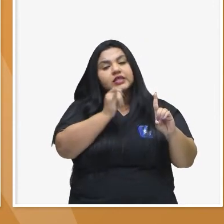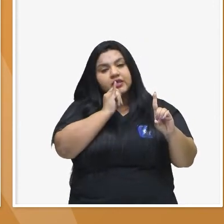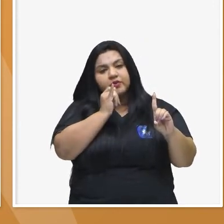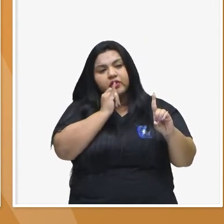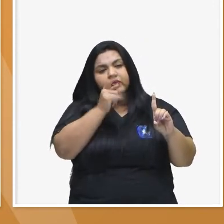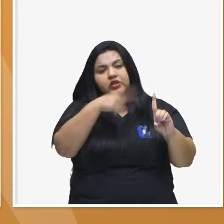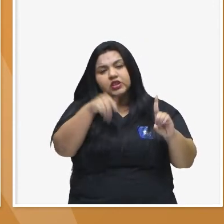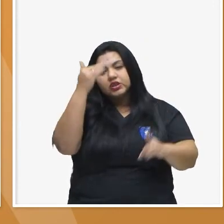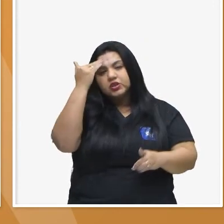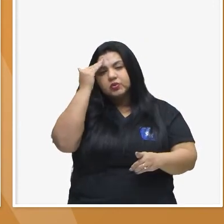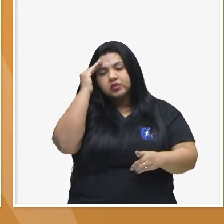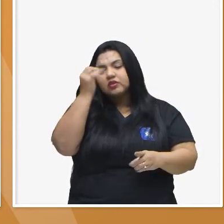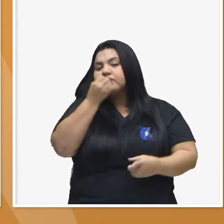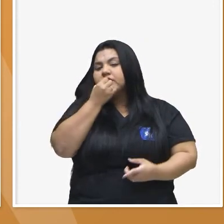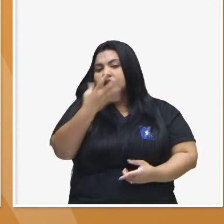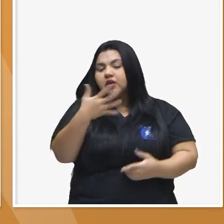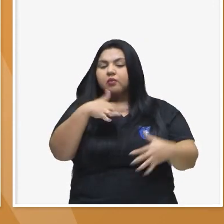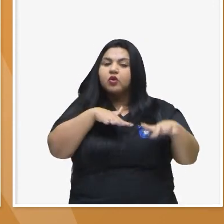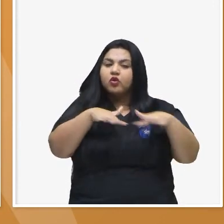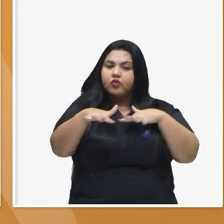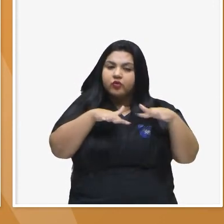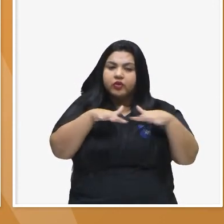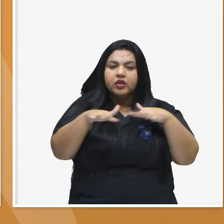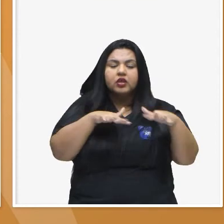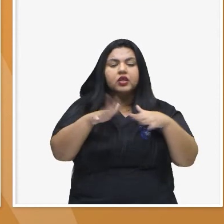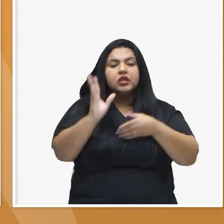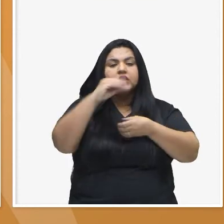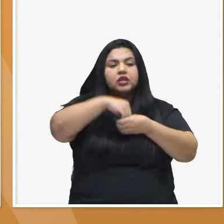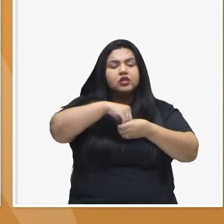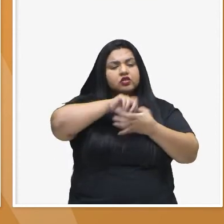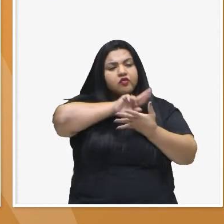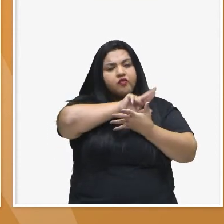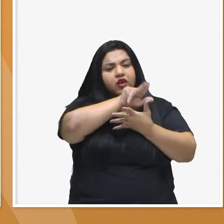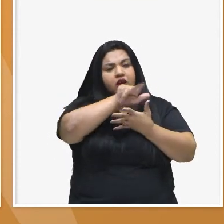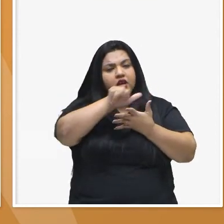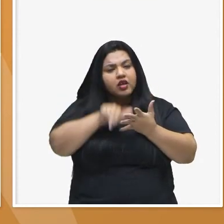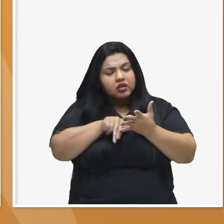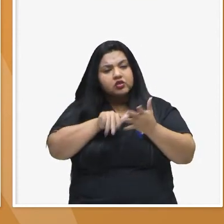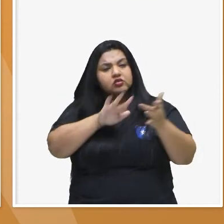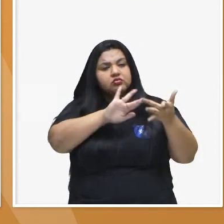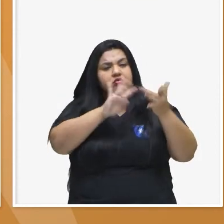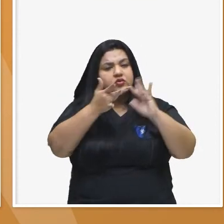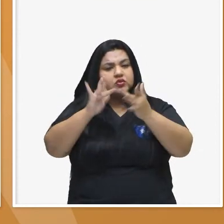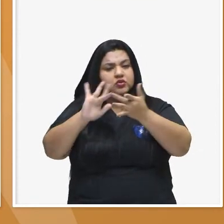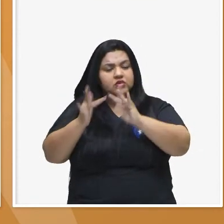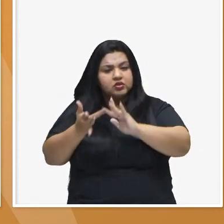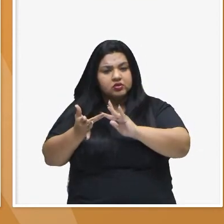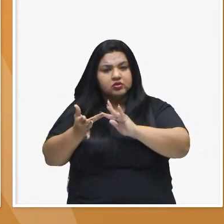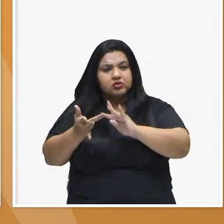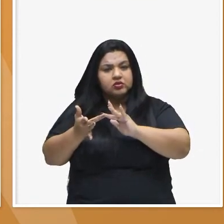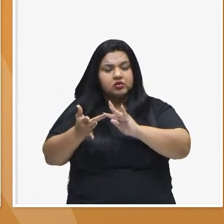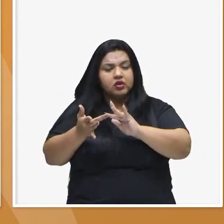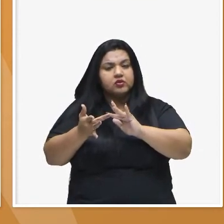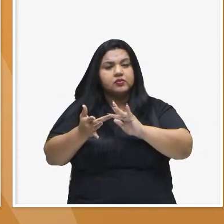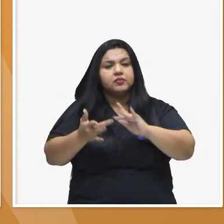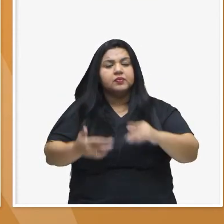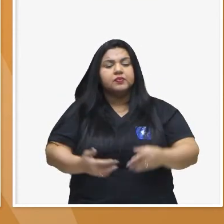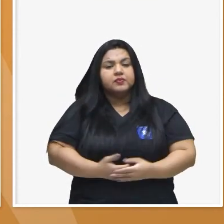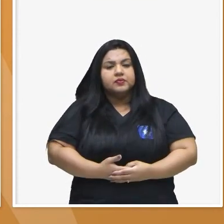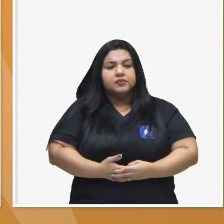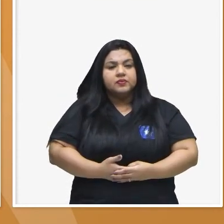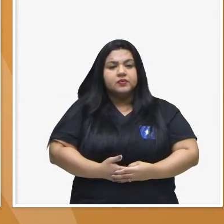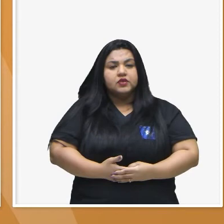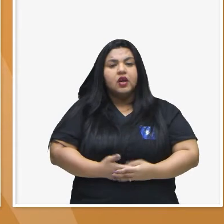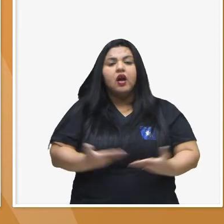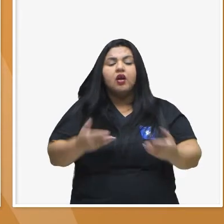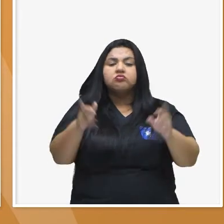compreender bem esse movimento dentro de vários contextos, né? De vários contextos. Nós vimos agora na